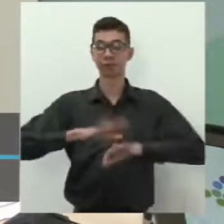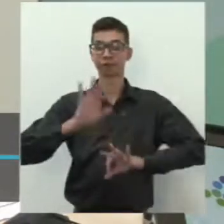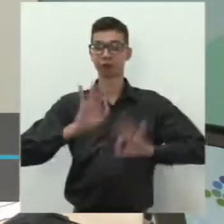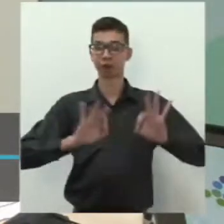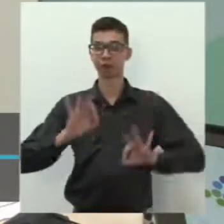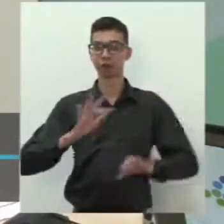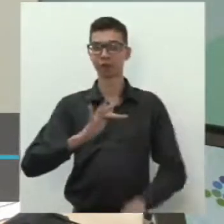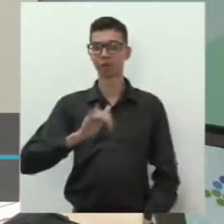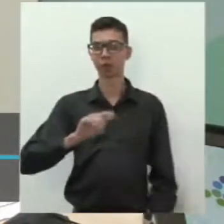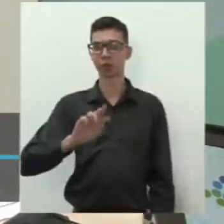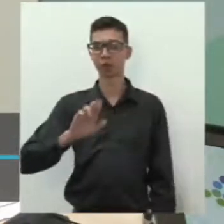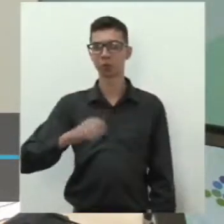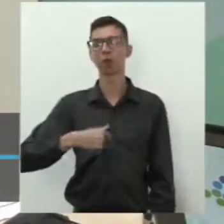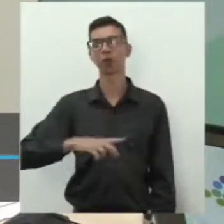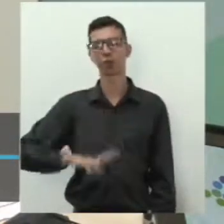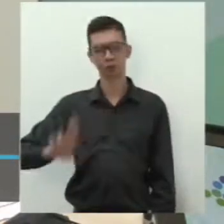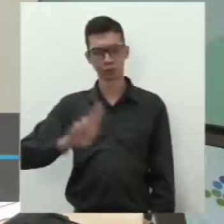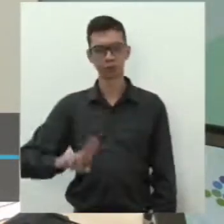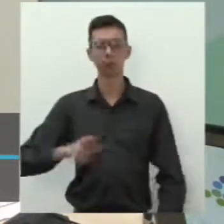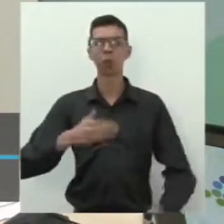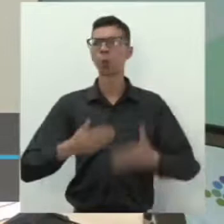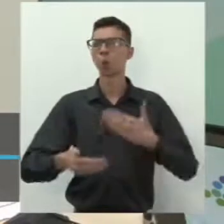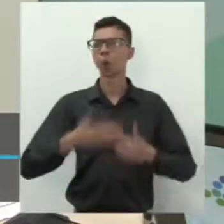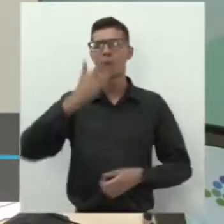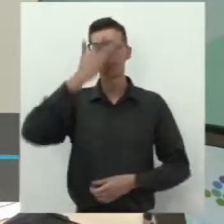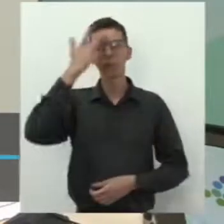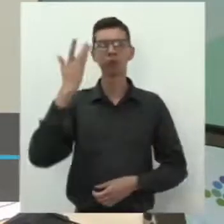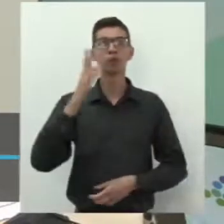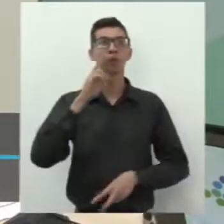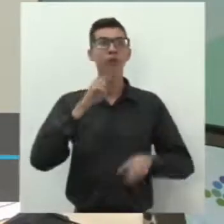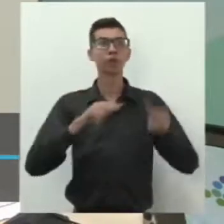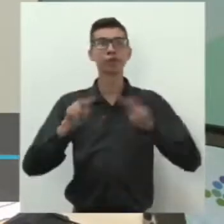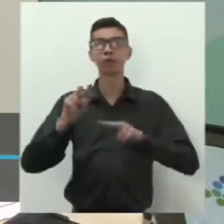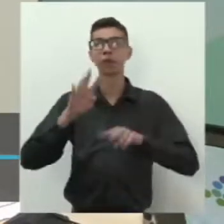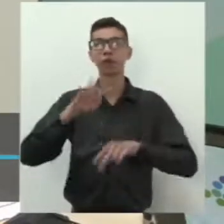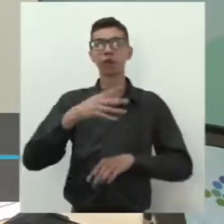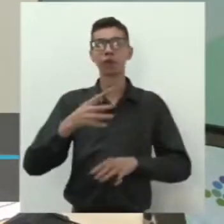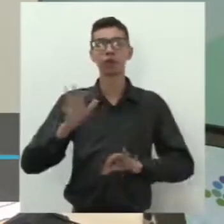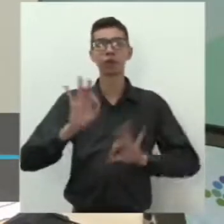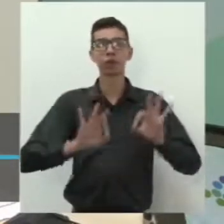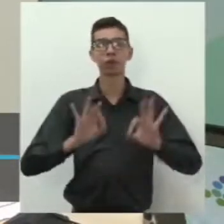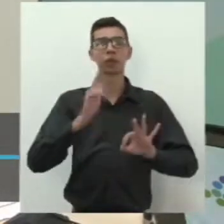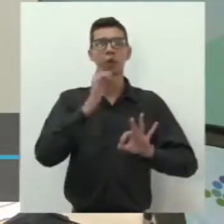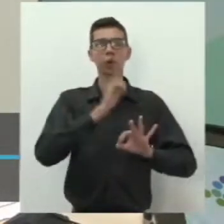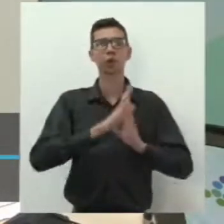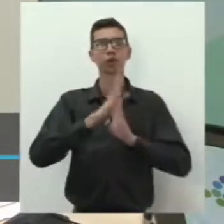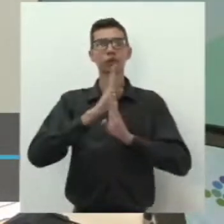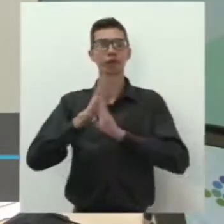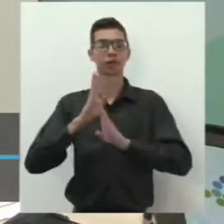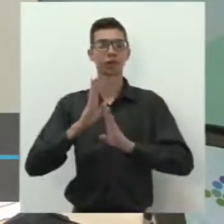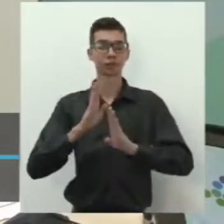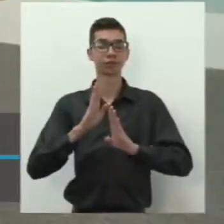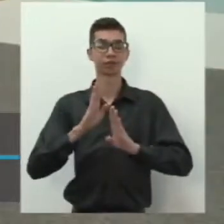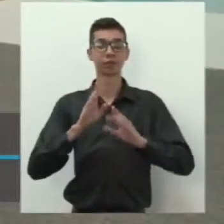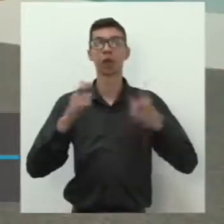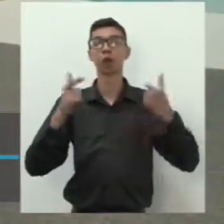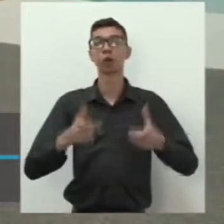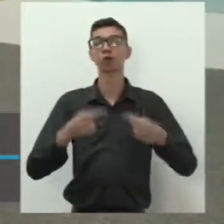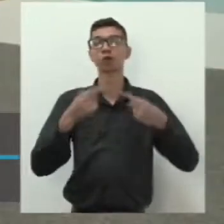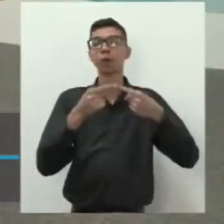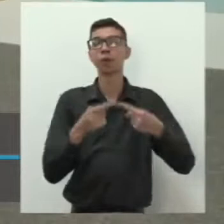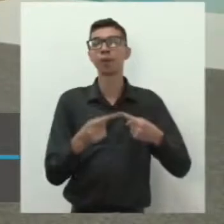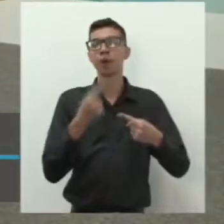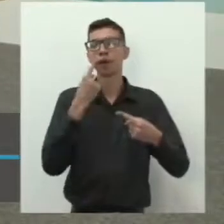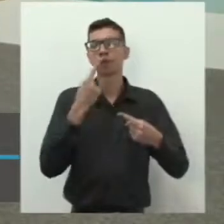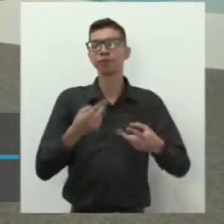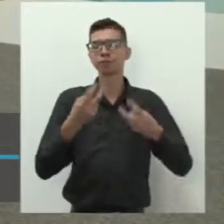já. Qualquer pessoa que mexer na minha planilha vai conseguir se orientar e procurar algum dado ali, tá? Bom, o que mais que a gente tem